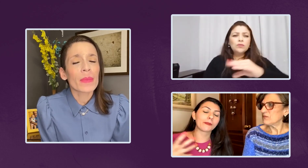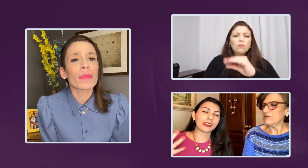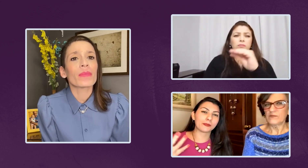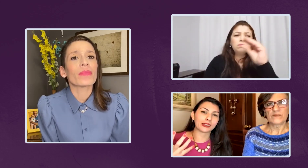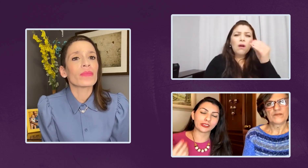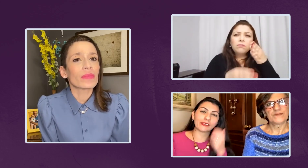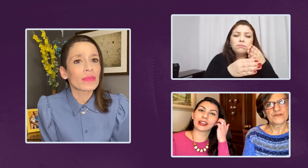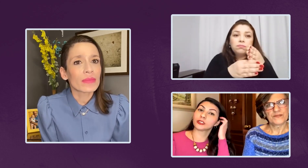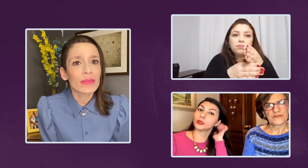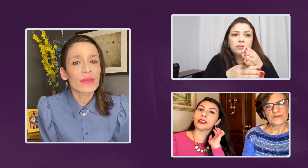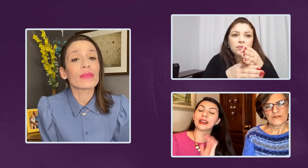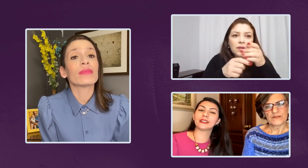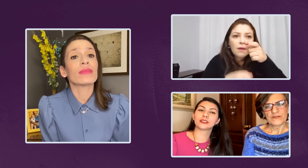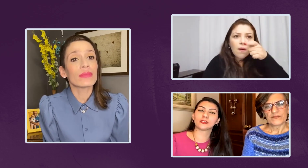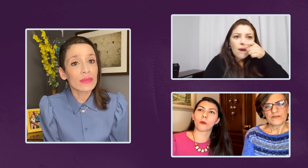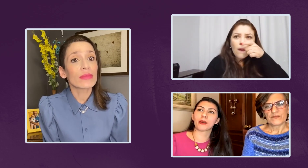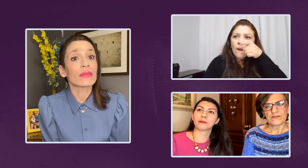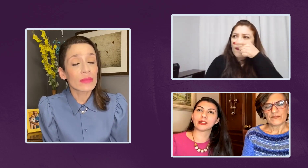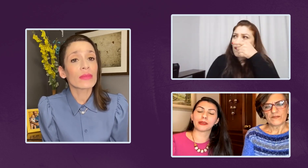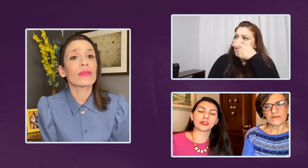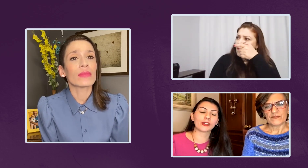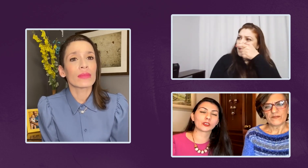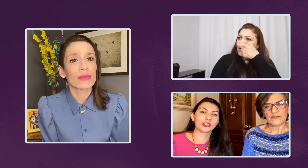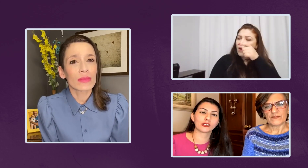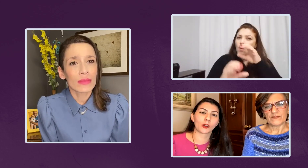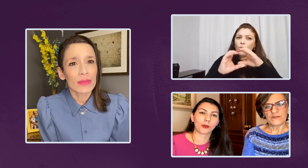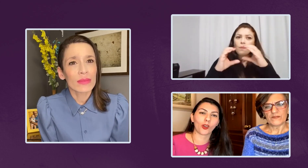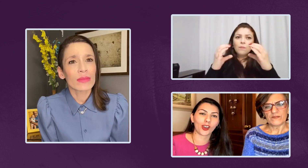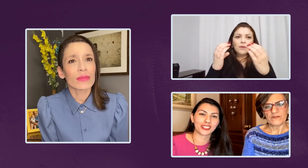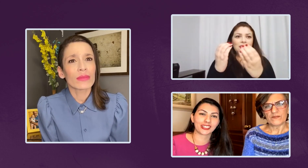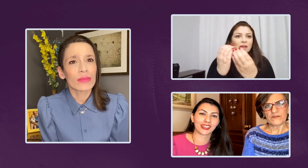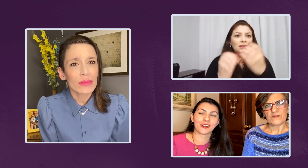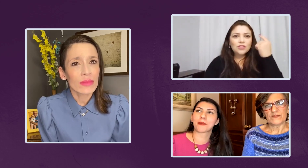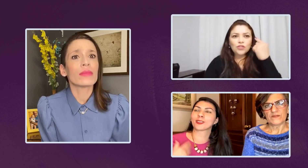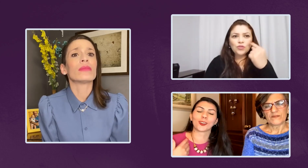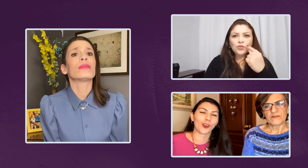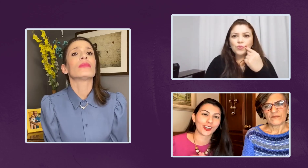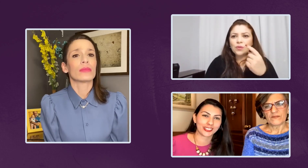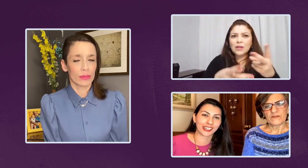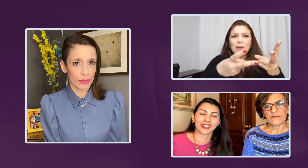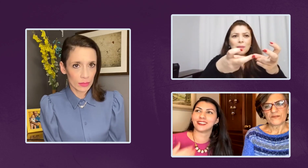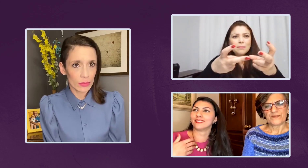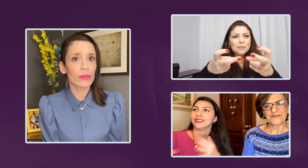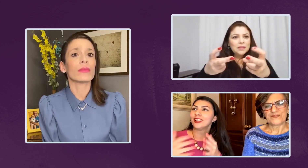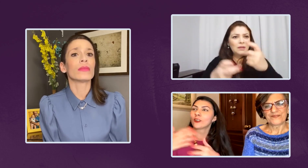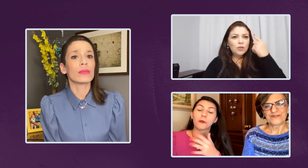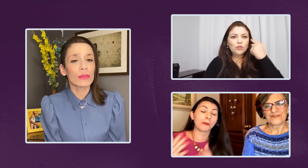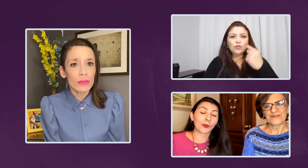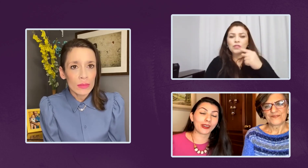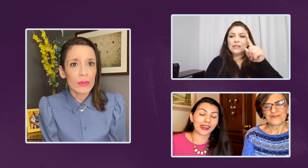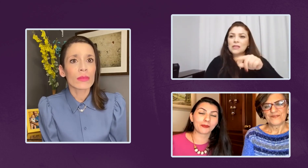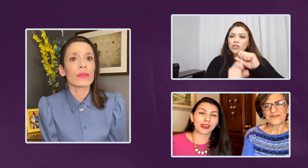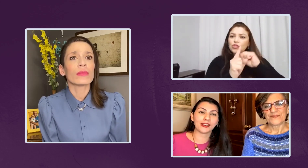outra perspectiva da surdez, como uma perspectiva socioantropológica, não patológica, não como